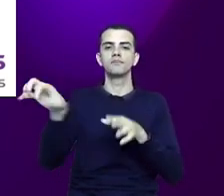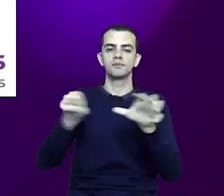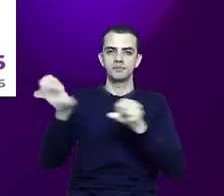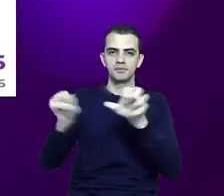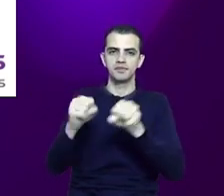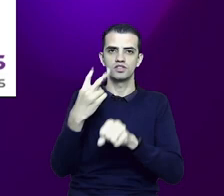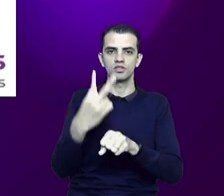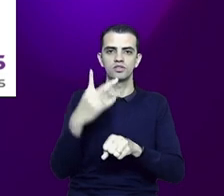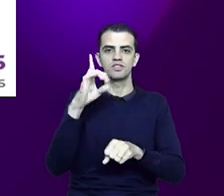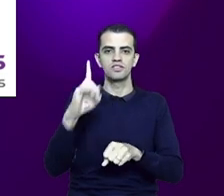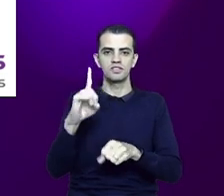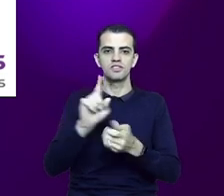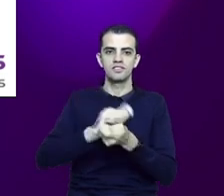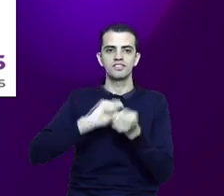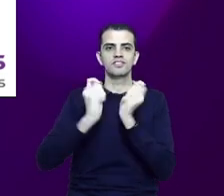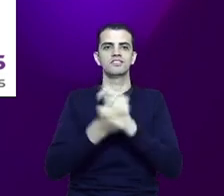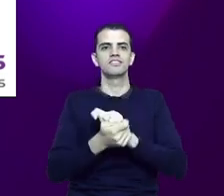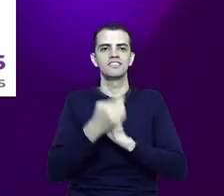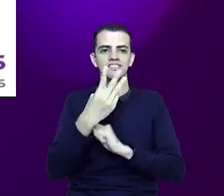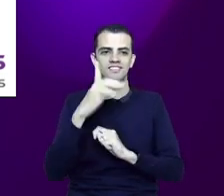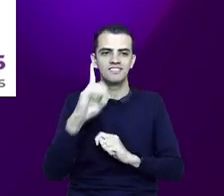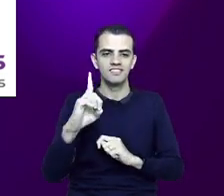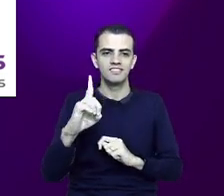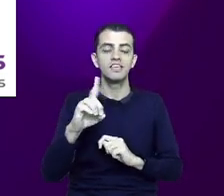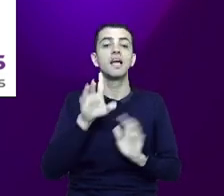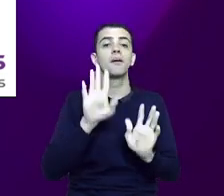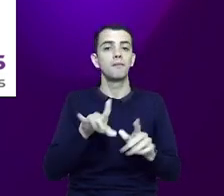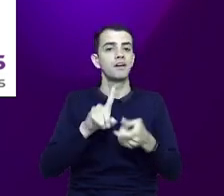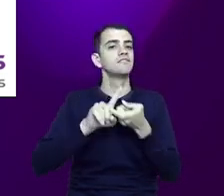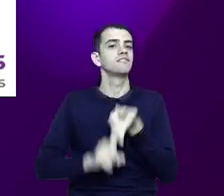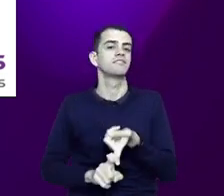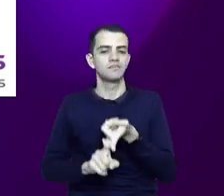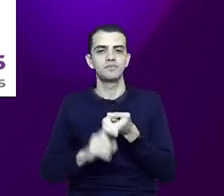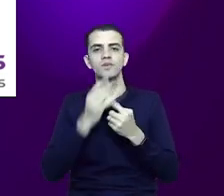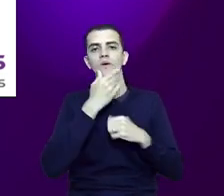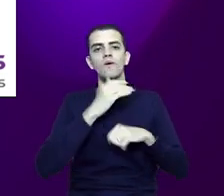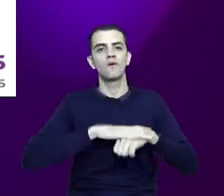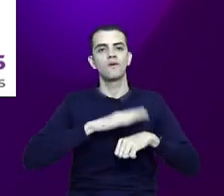te transformar em 3D, mas ainda é dependente do cirurgião. Por